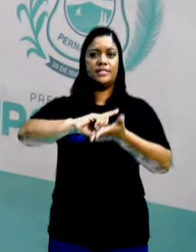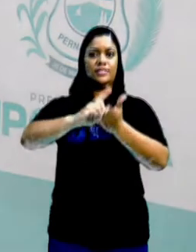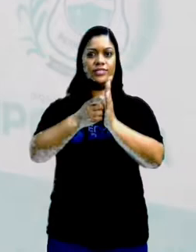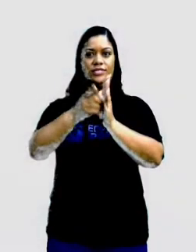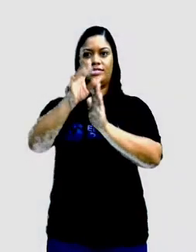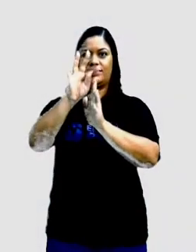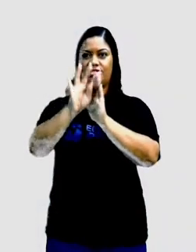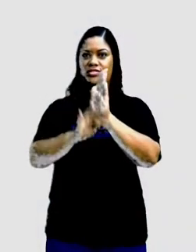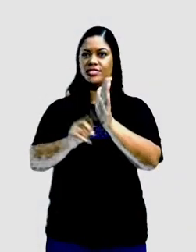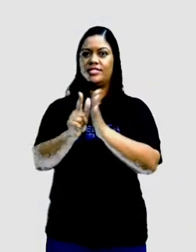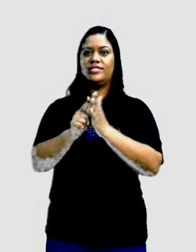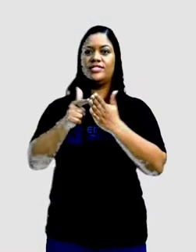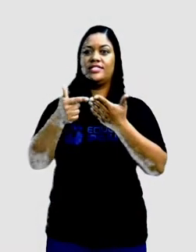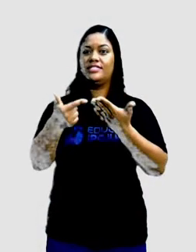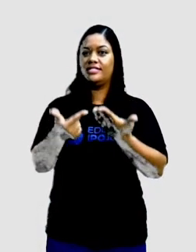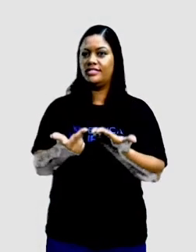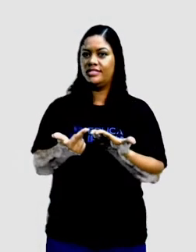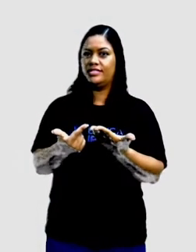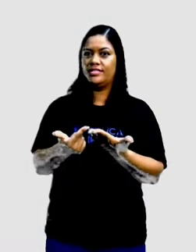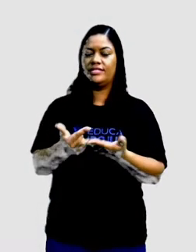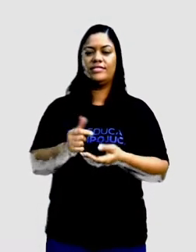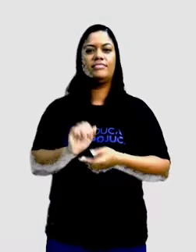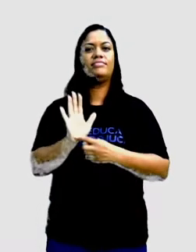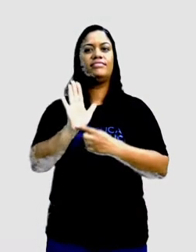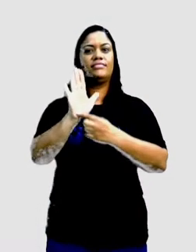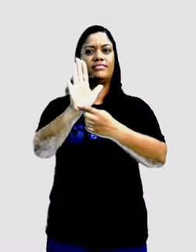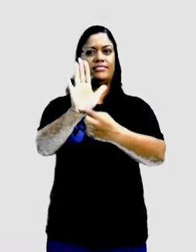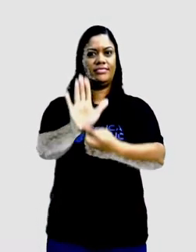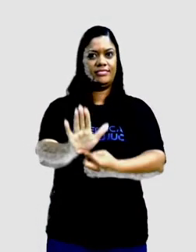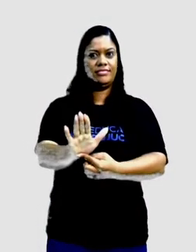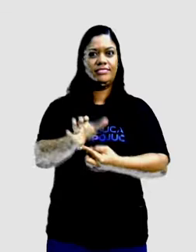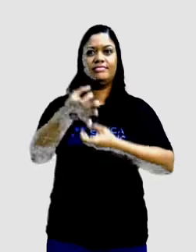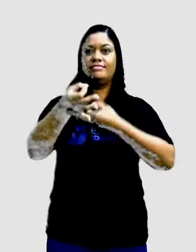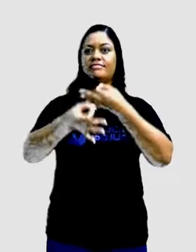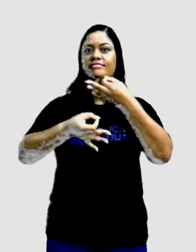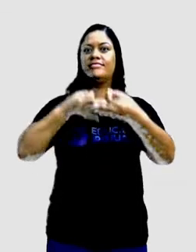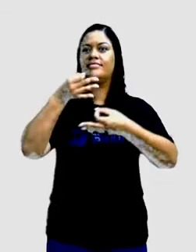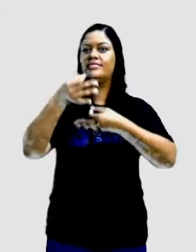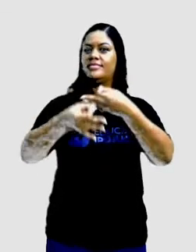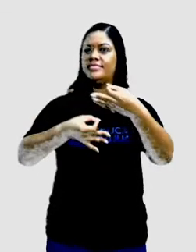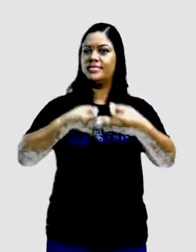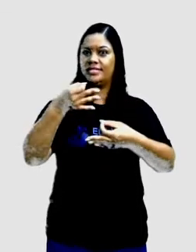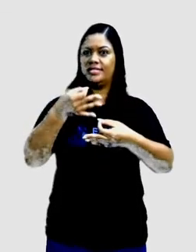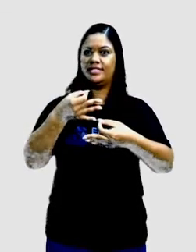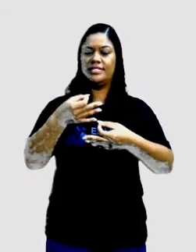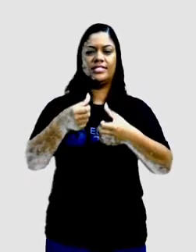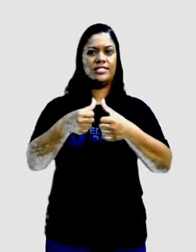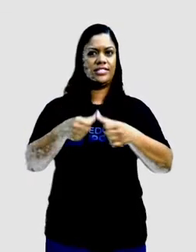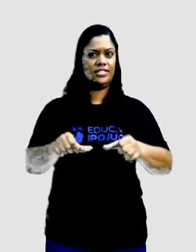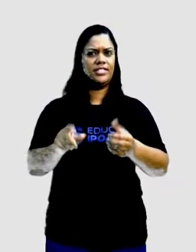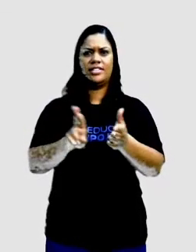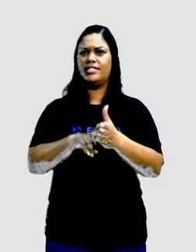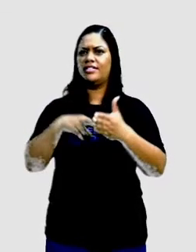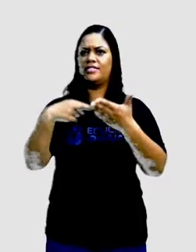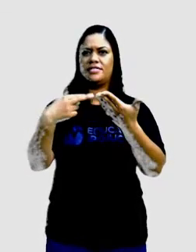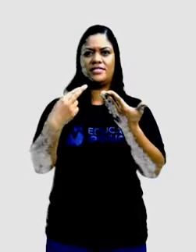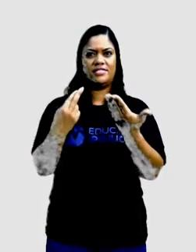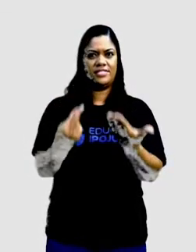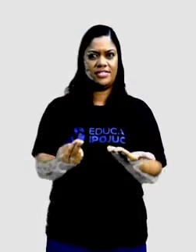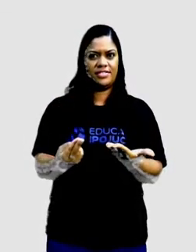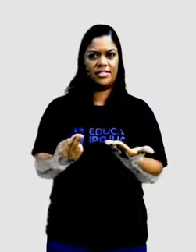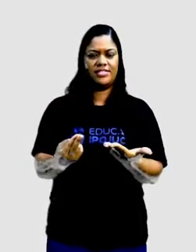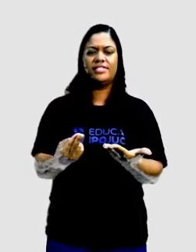gênero textual jornalístico expositivo-argumentativo que está presente em revistas